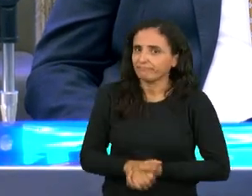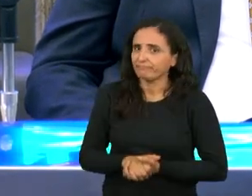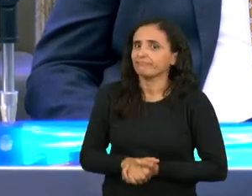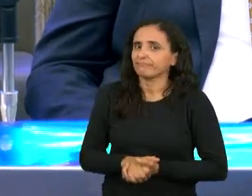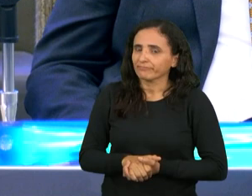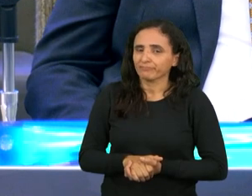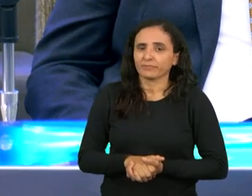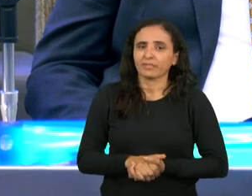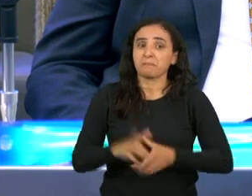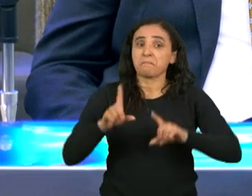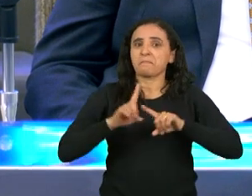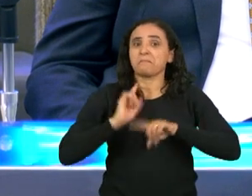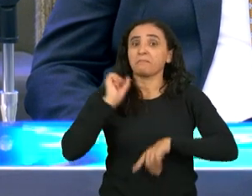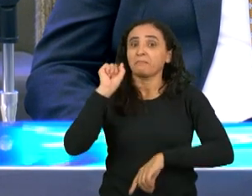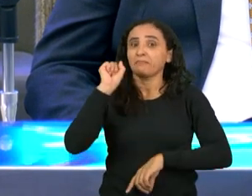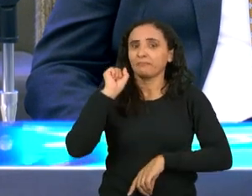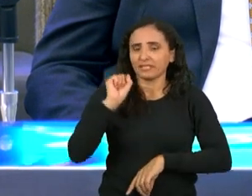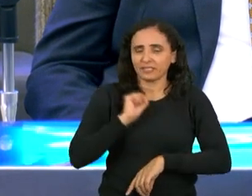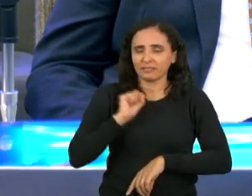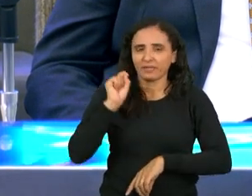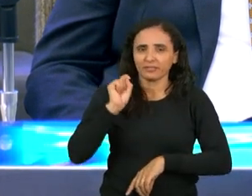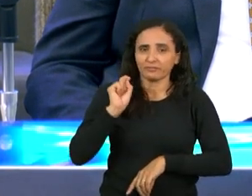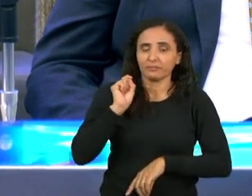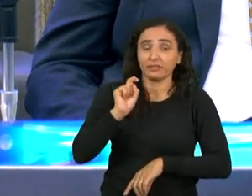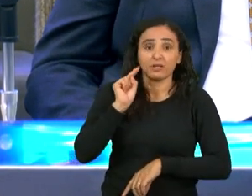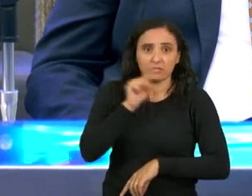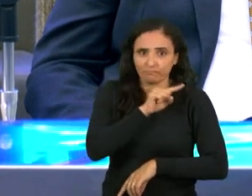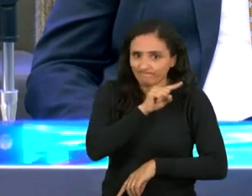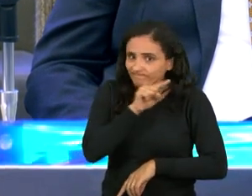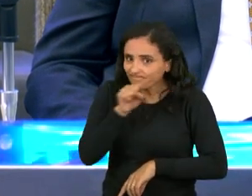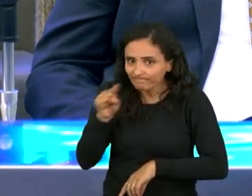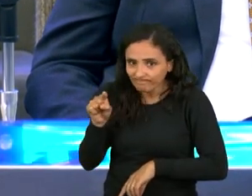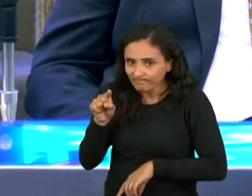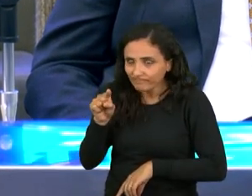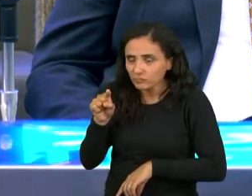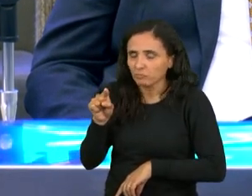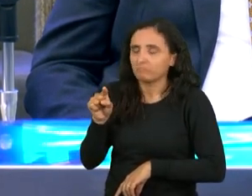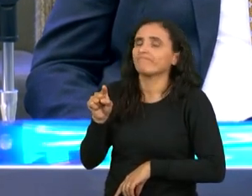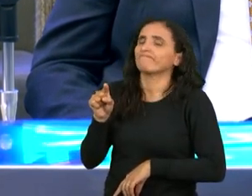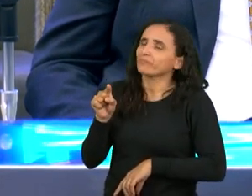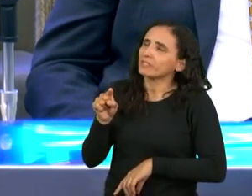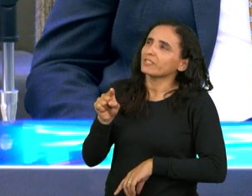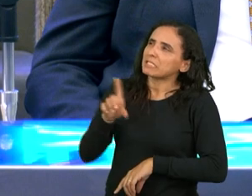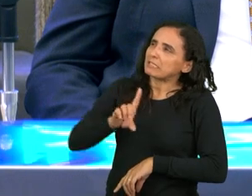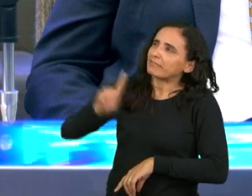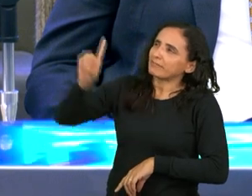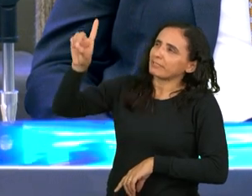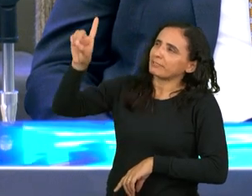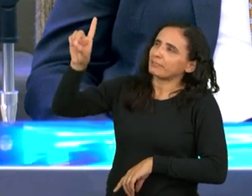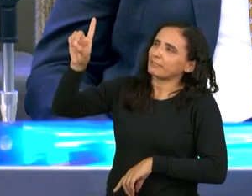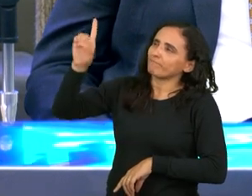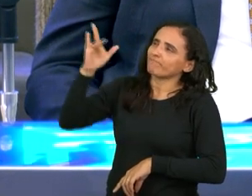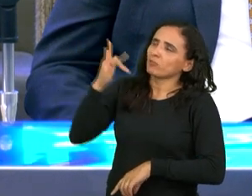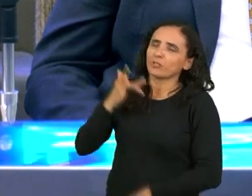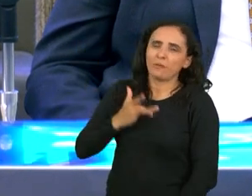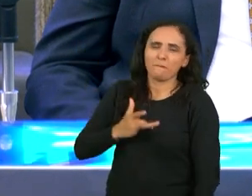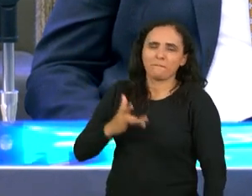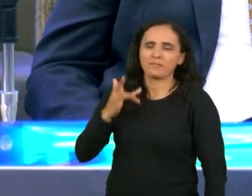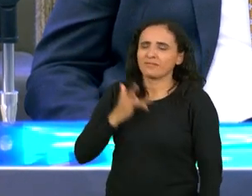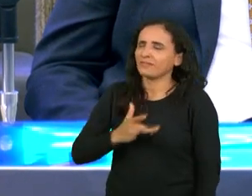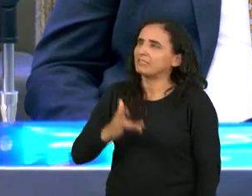a eles mais Deus mas Deus amém irmãos